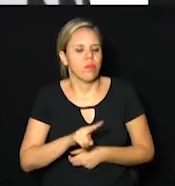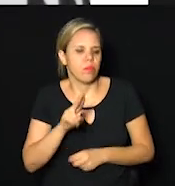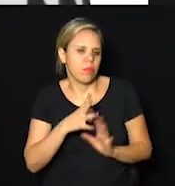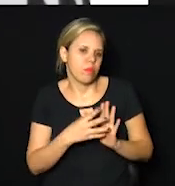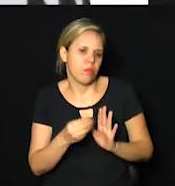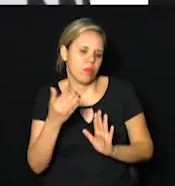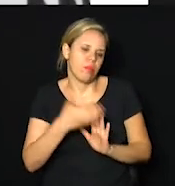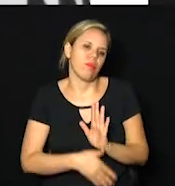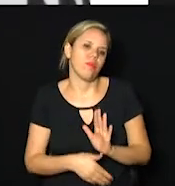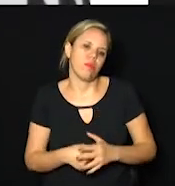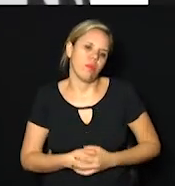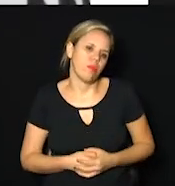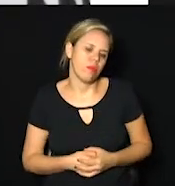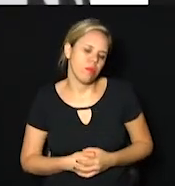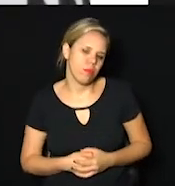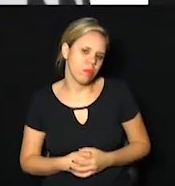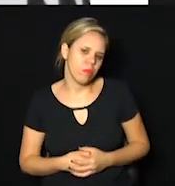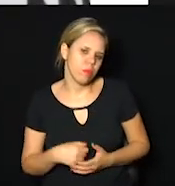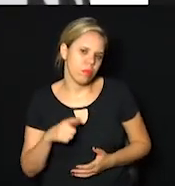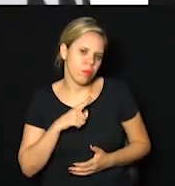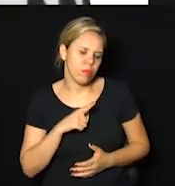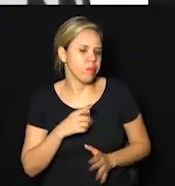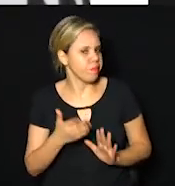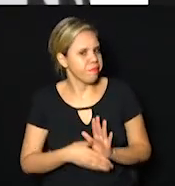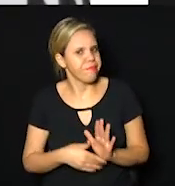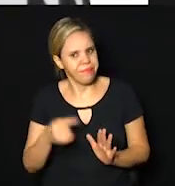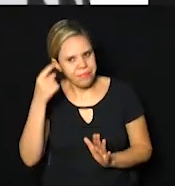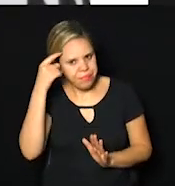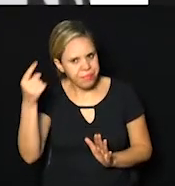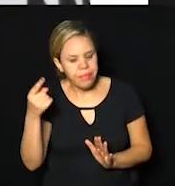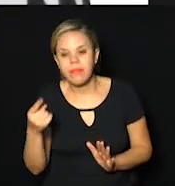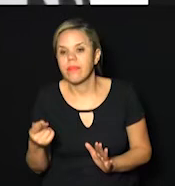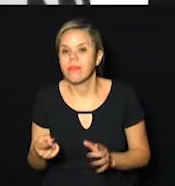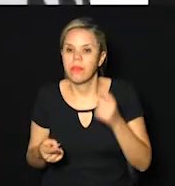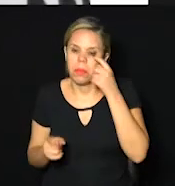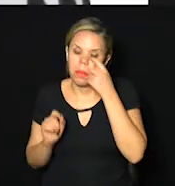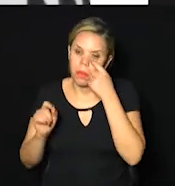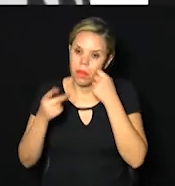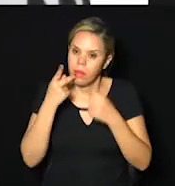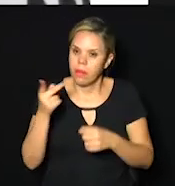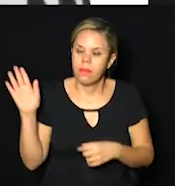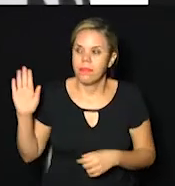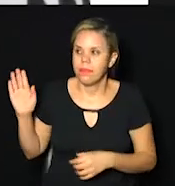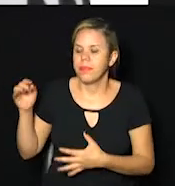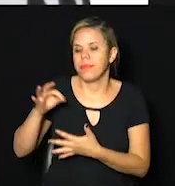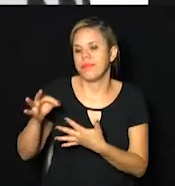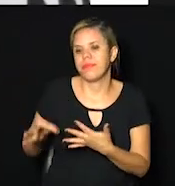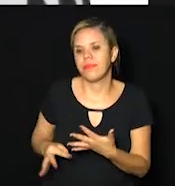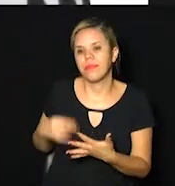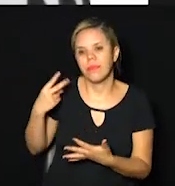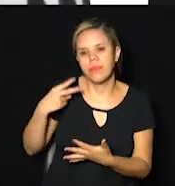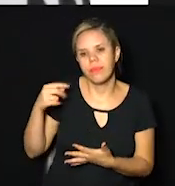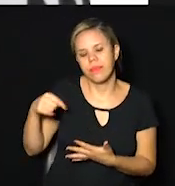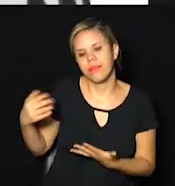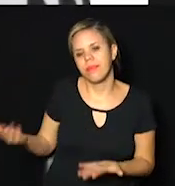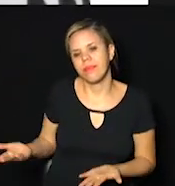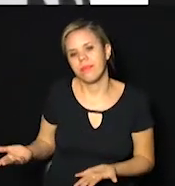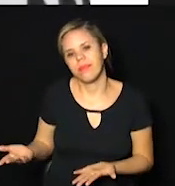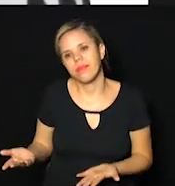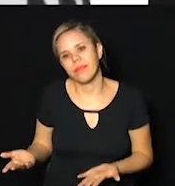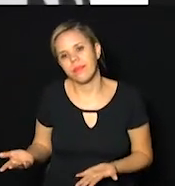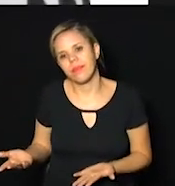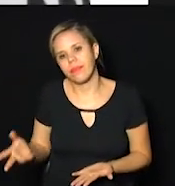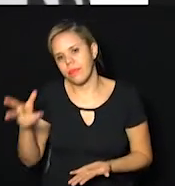prova. Ela vai ser a possibilidade de comprovação dessa ideia. Não, quem falou isso foi o candidato tal, foi o vereador tal, foi o candidato a